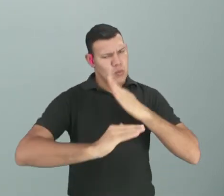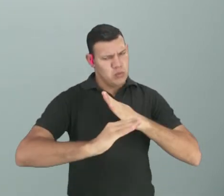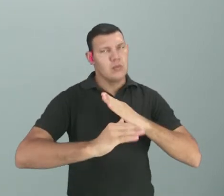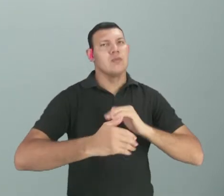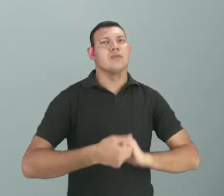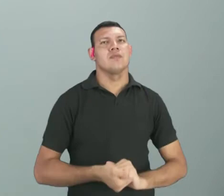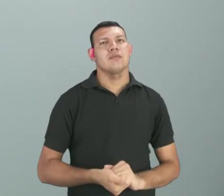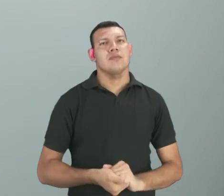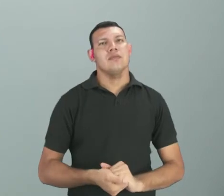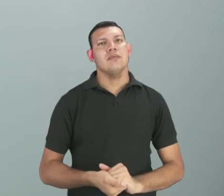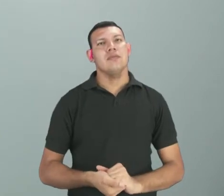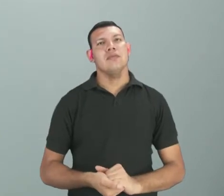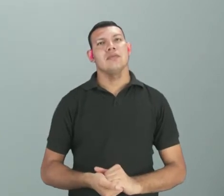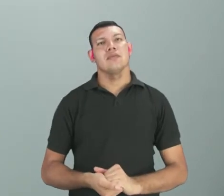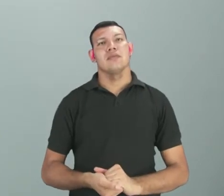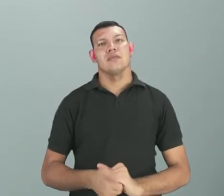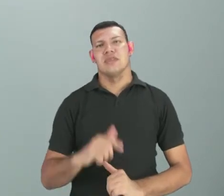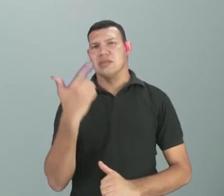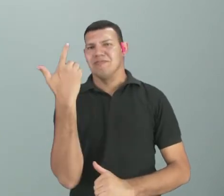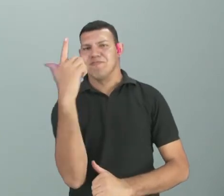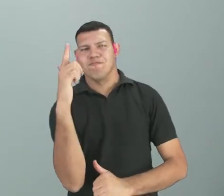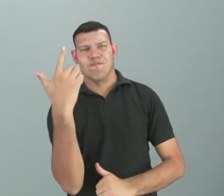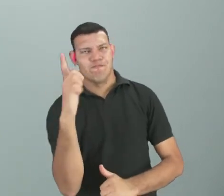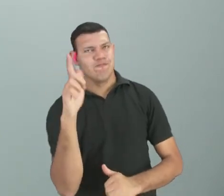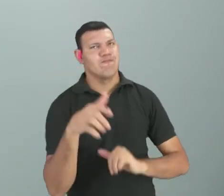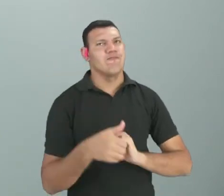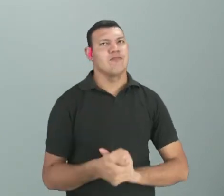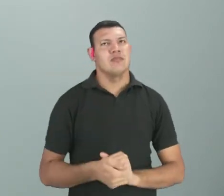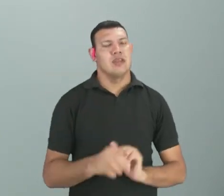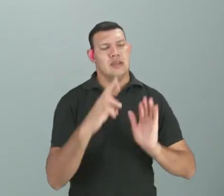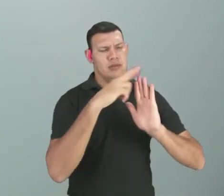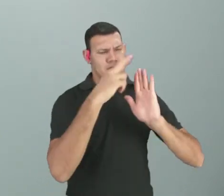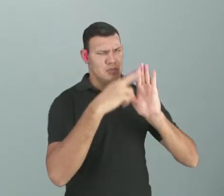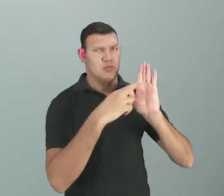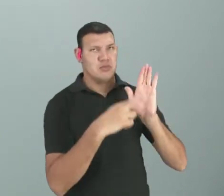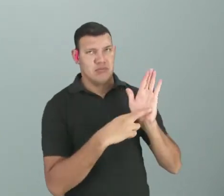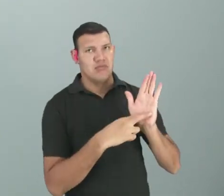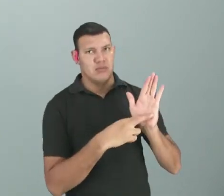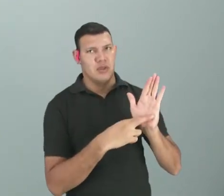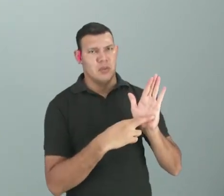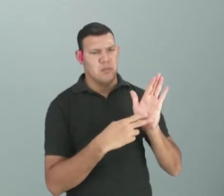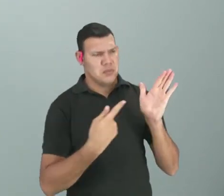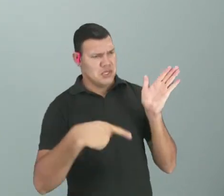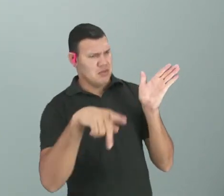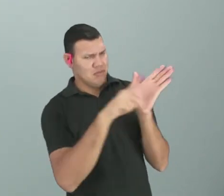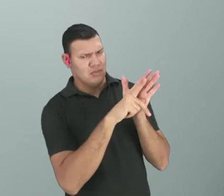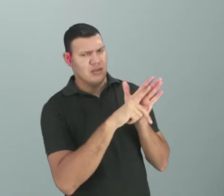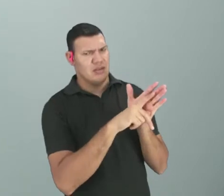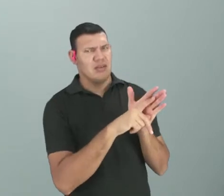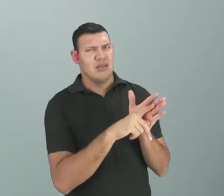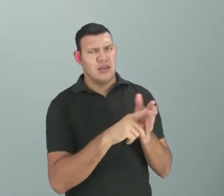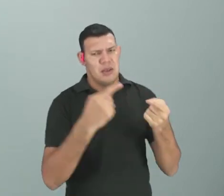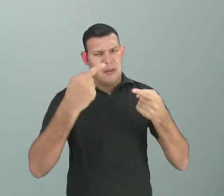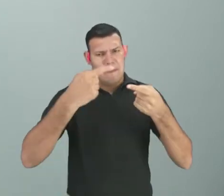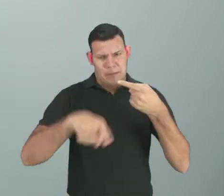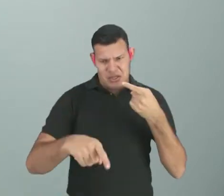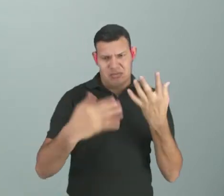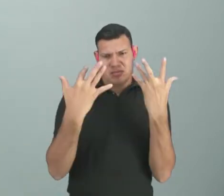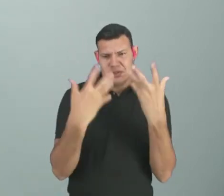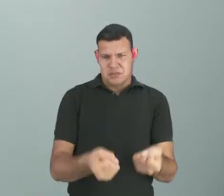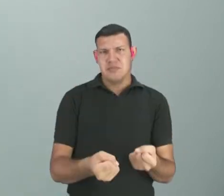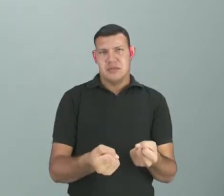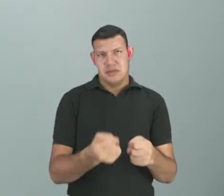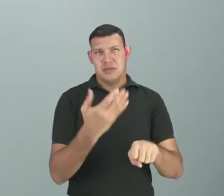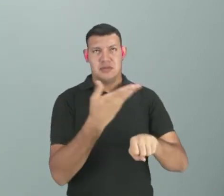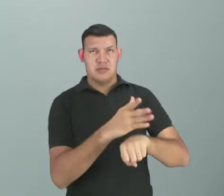a gente pode ver? Não existe uma regra dizendo quem pode e quem não pode